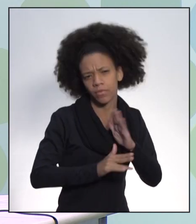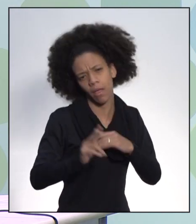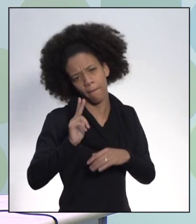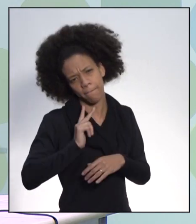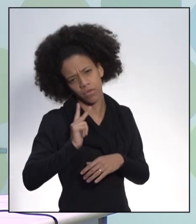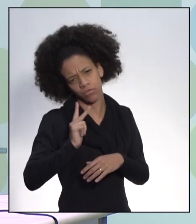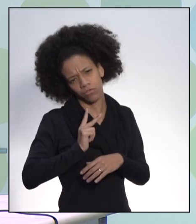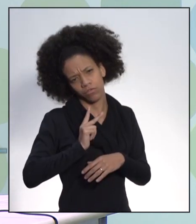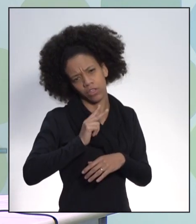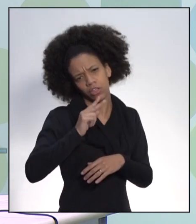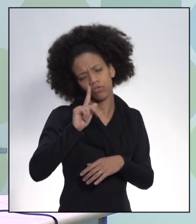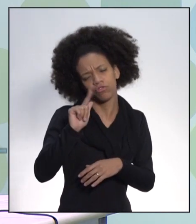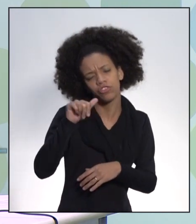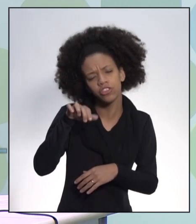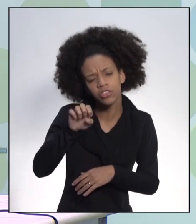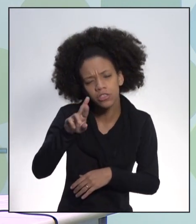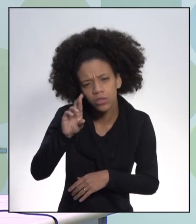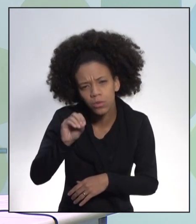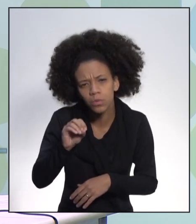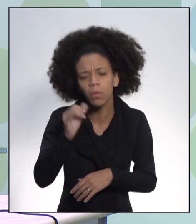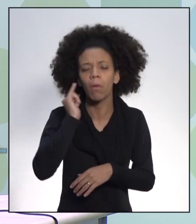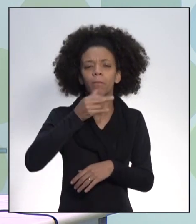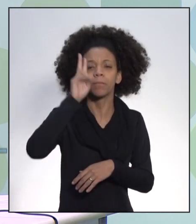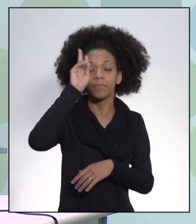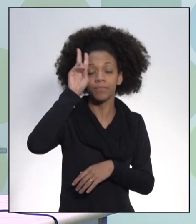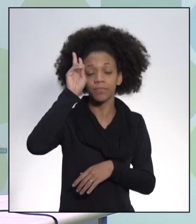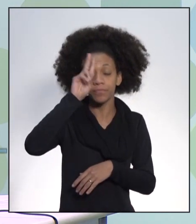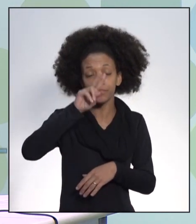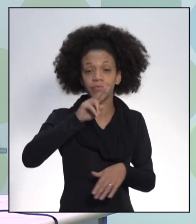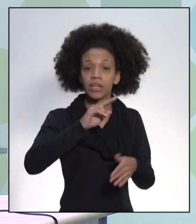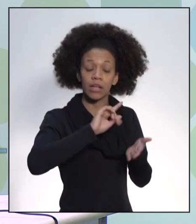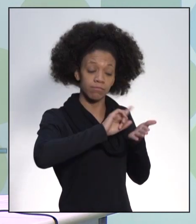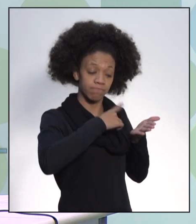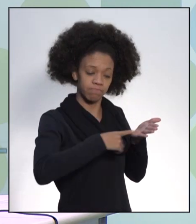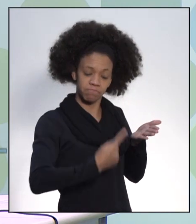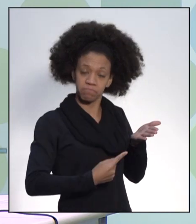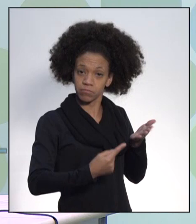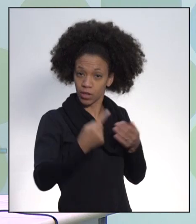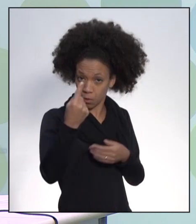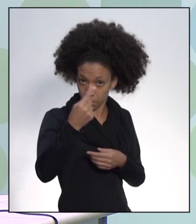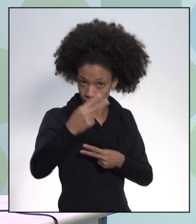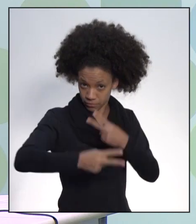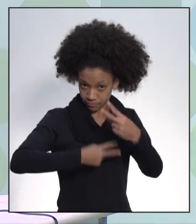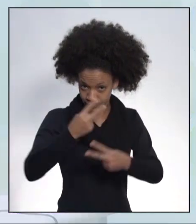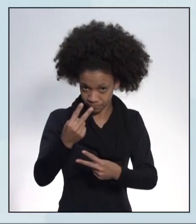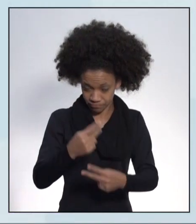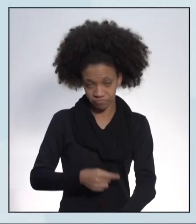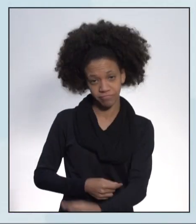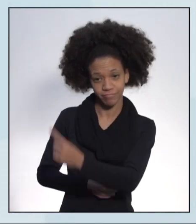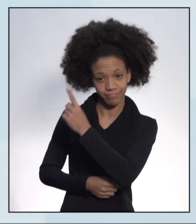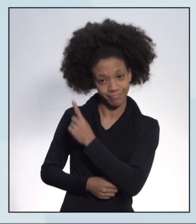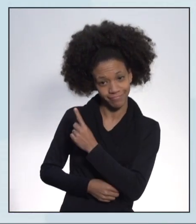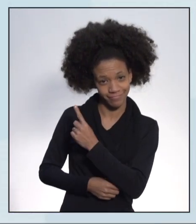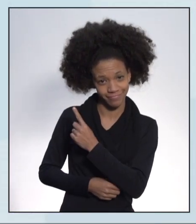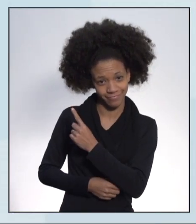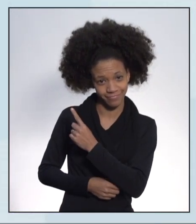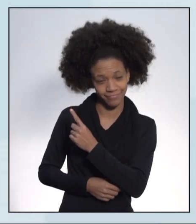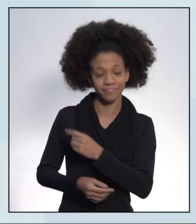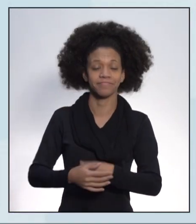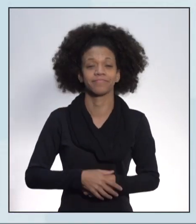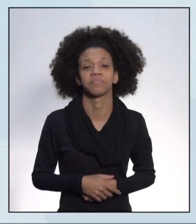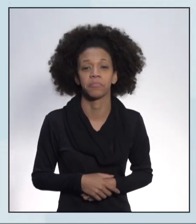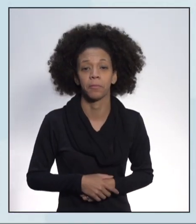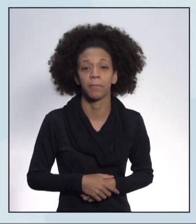gênero literário conto a partir do caderno do aluno do primeiro bimestre. Na tela, por favor. E devemos reconhecer, a